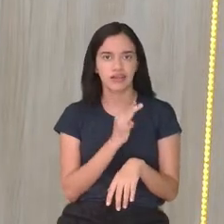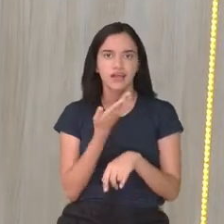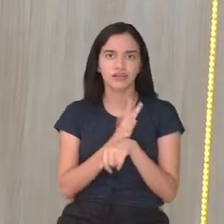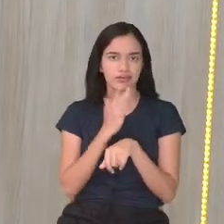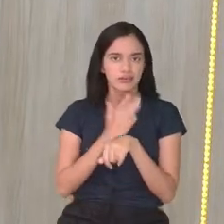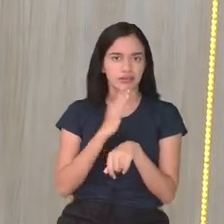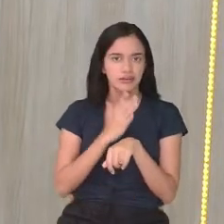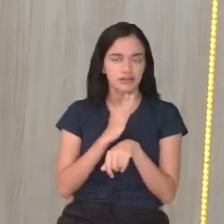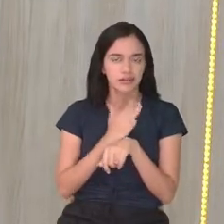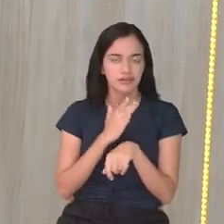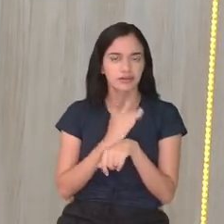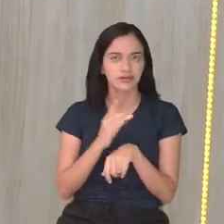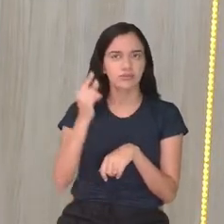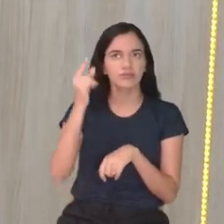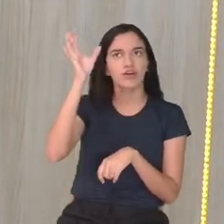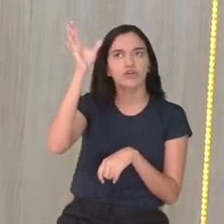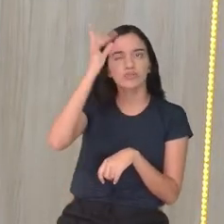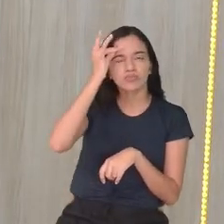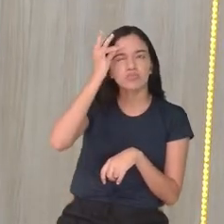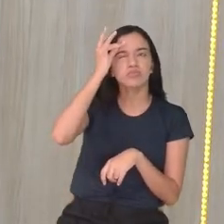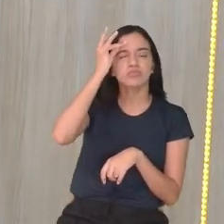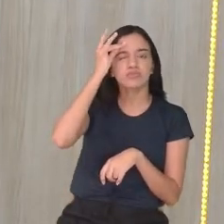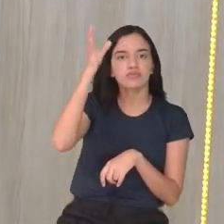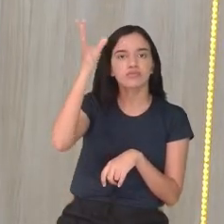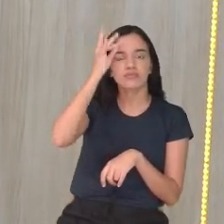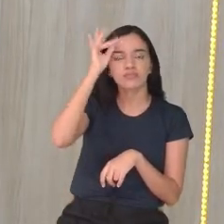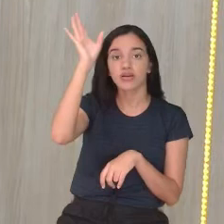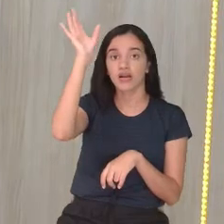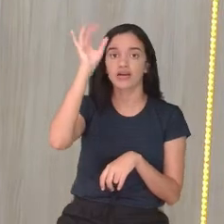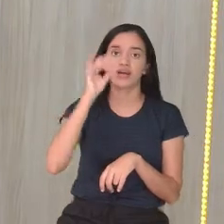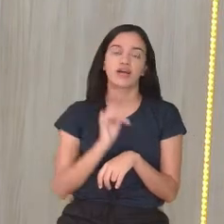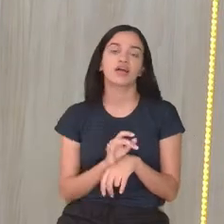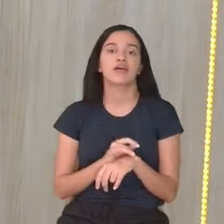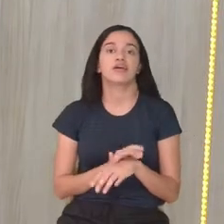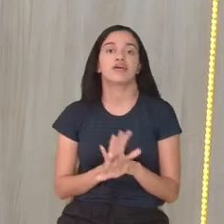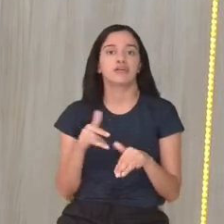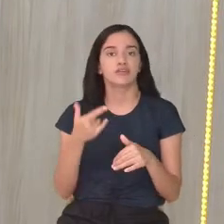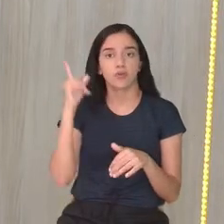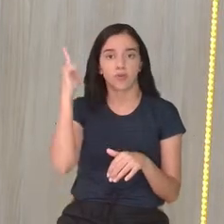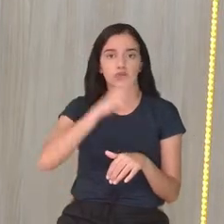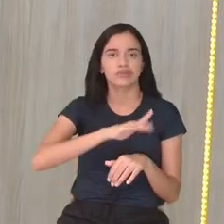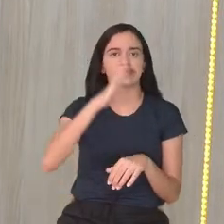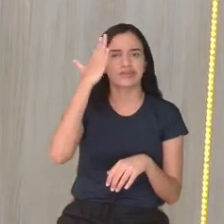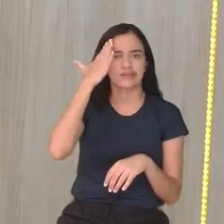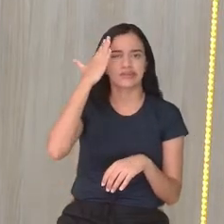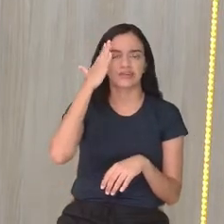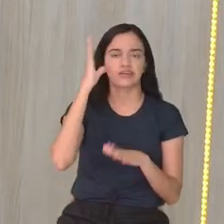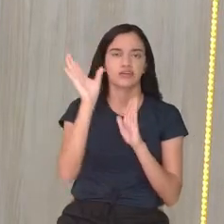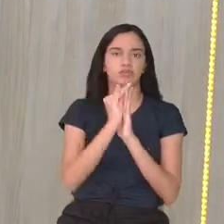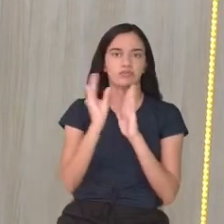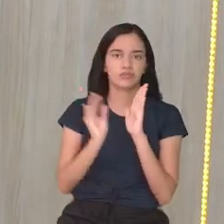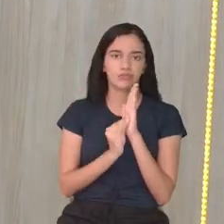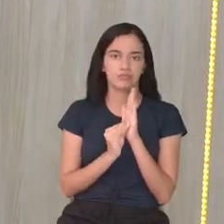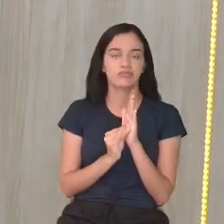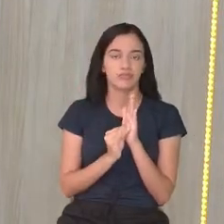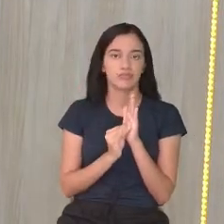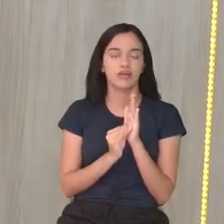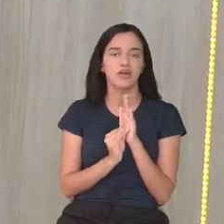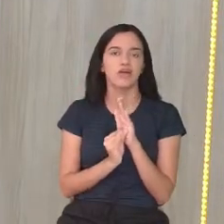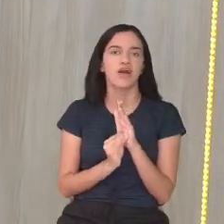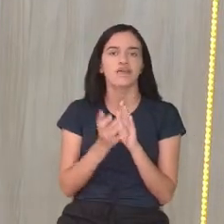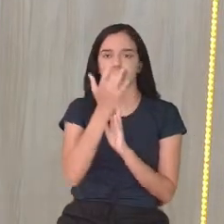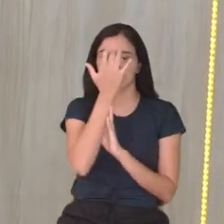nosso cérebro para que ele possa captar ali, né? E conseguir entender alguns conteúdos com uma